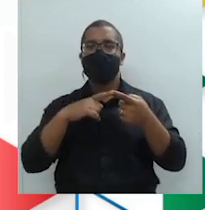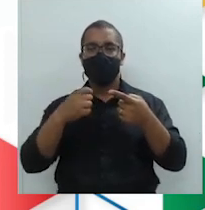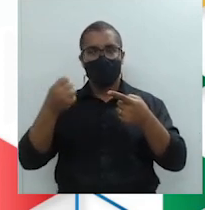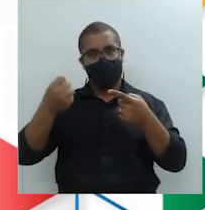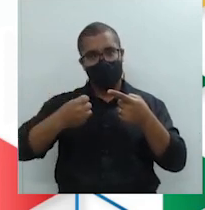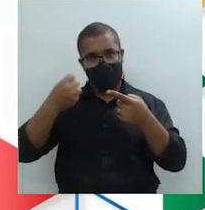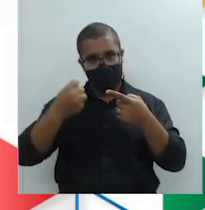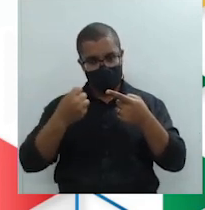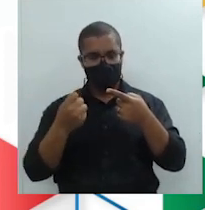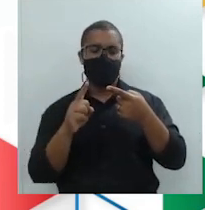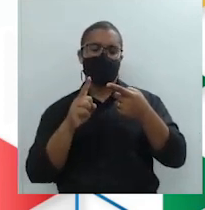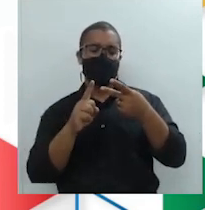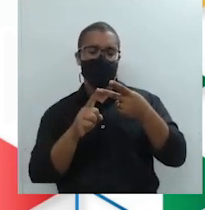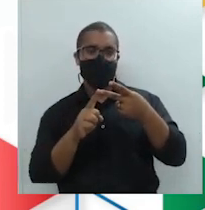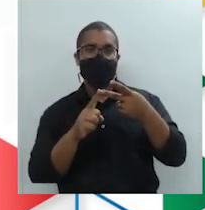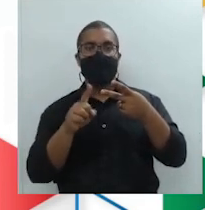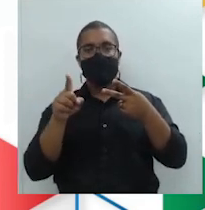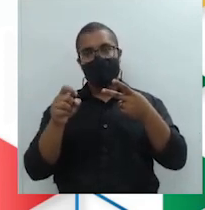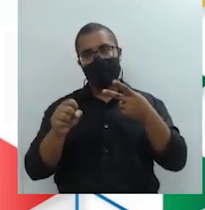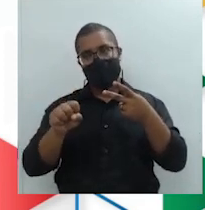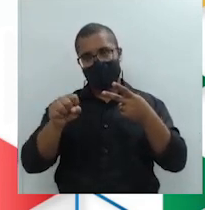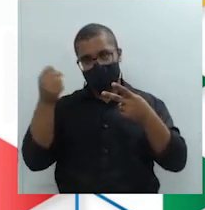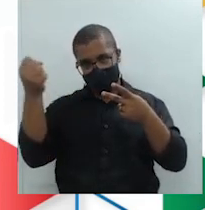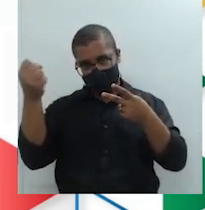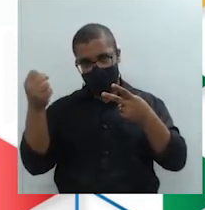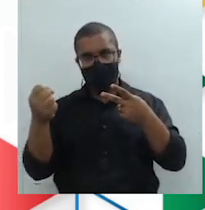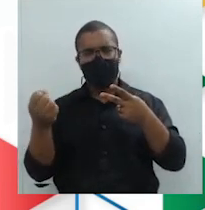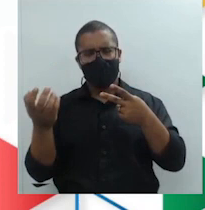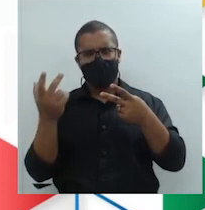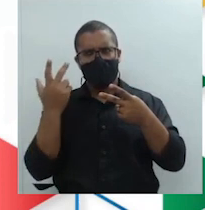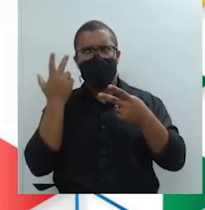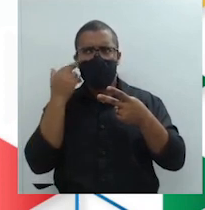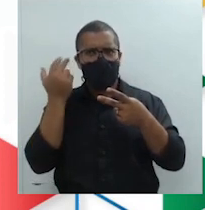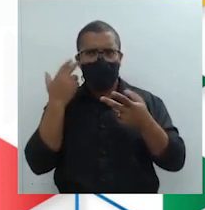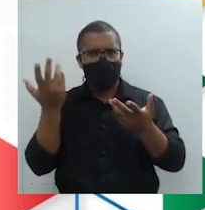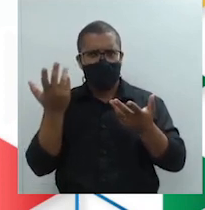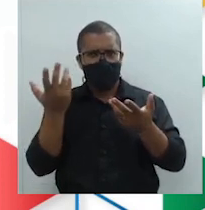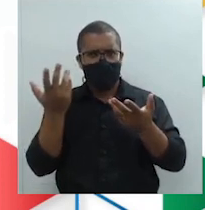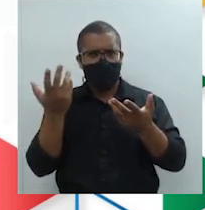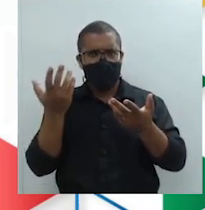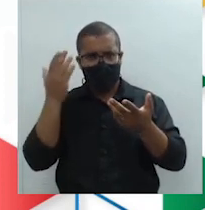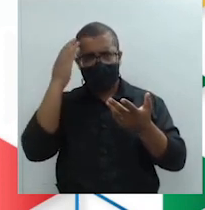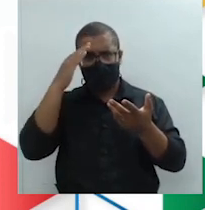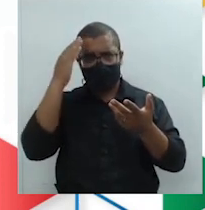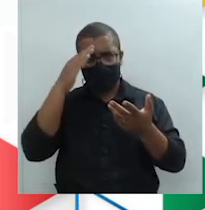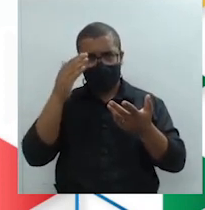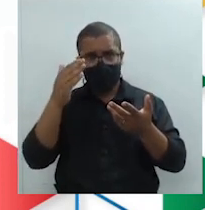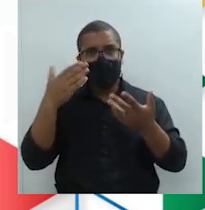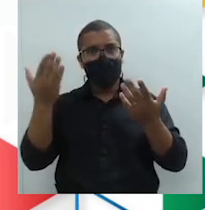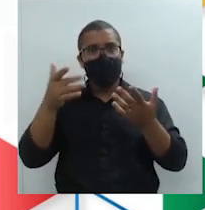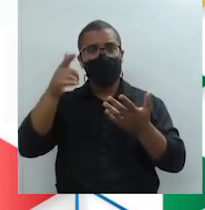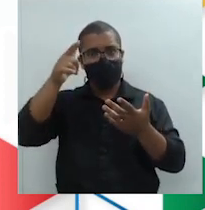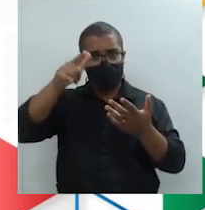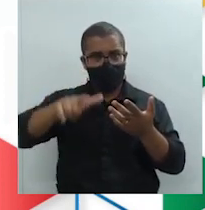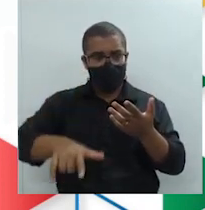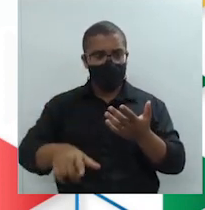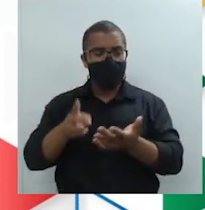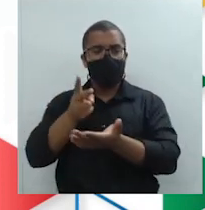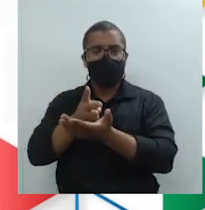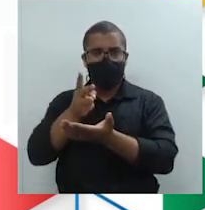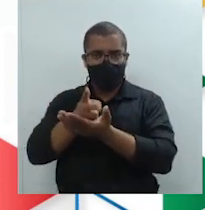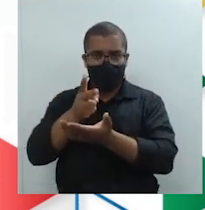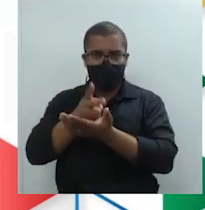vejamos o que? Ela tem um carro, certo? O carro dela quebrou e carros se quebram. Então, prestem bem